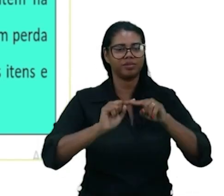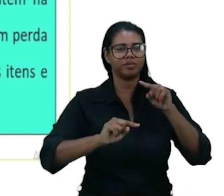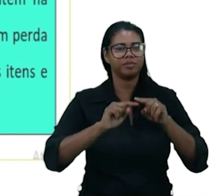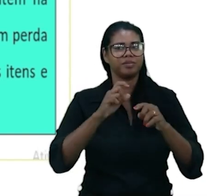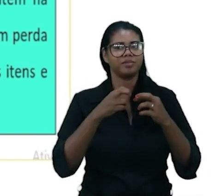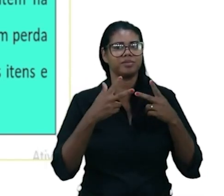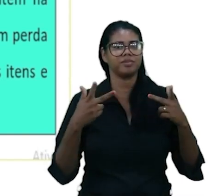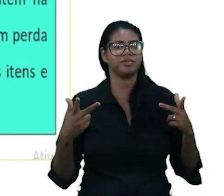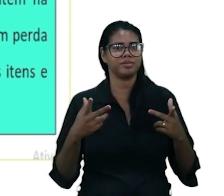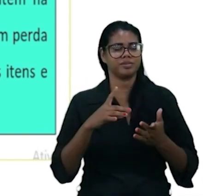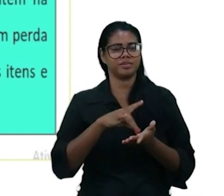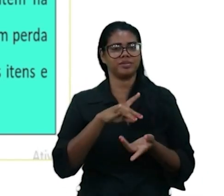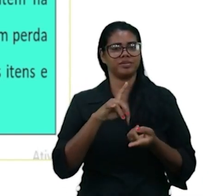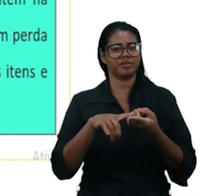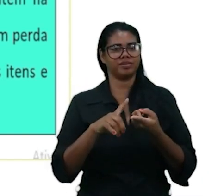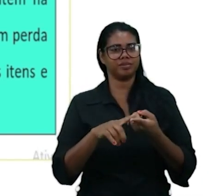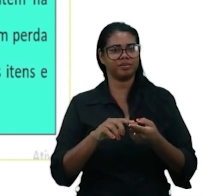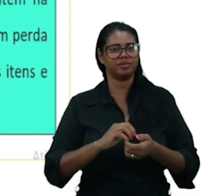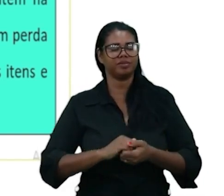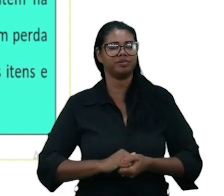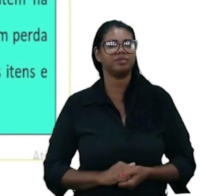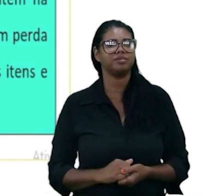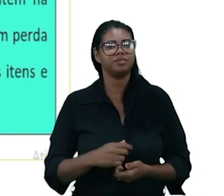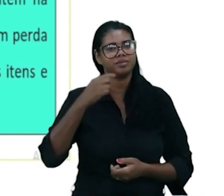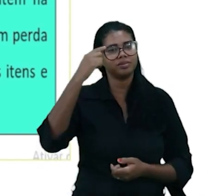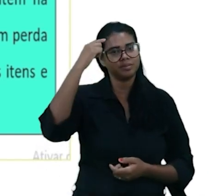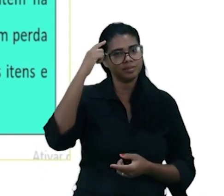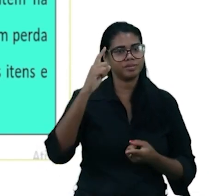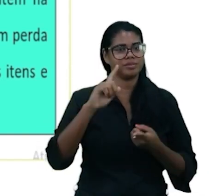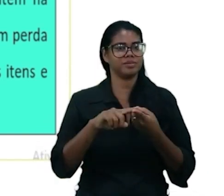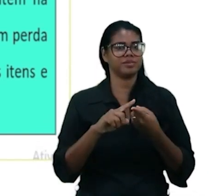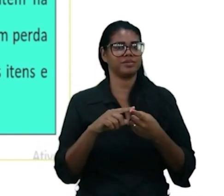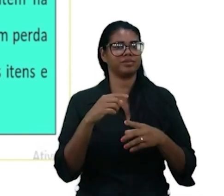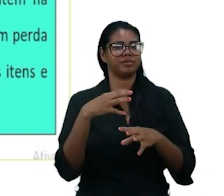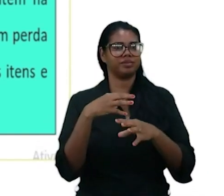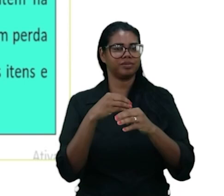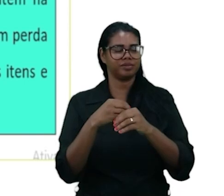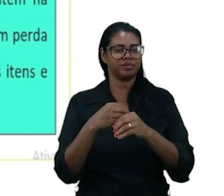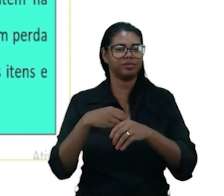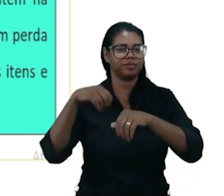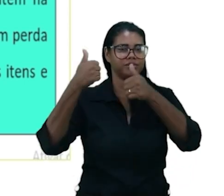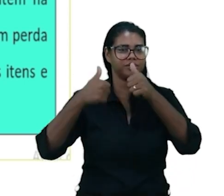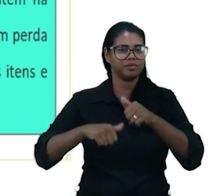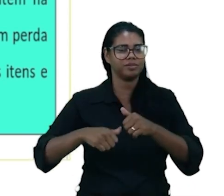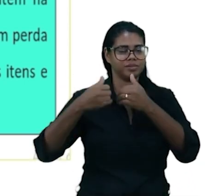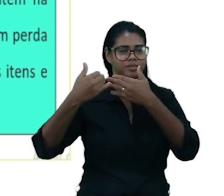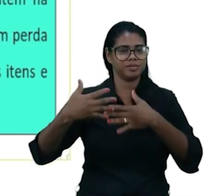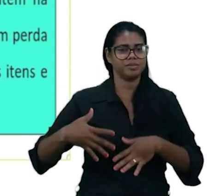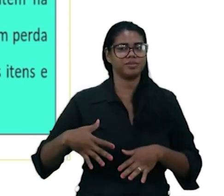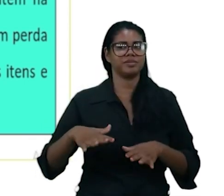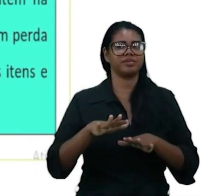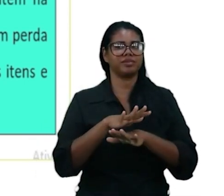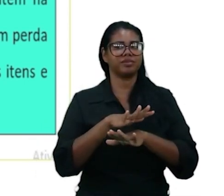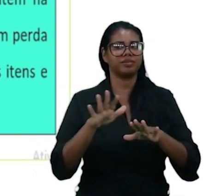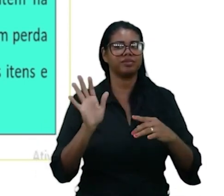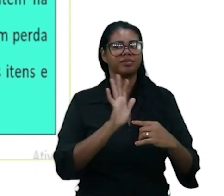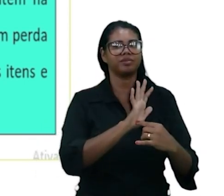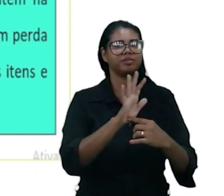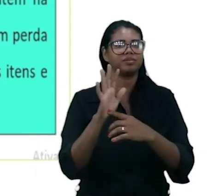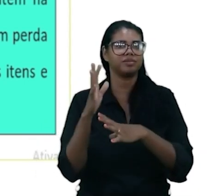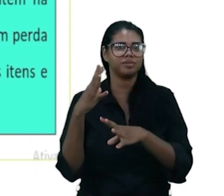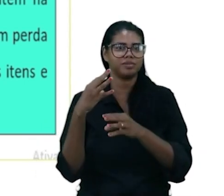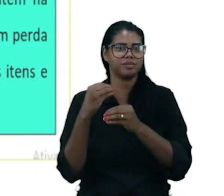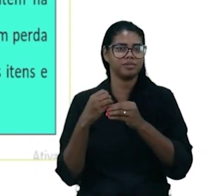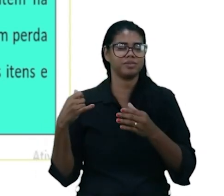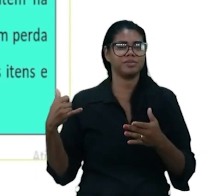certo? E aí, se pensar, né, usando-se um conjunto de notação, como eu já falei, de autor, que vai